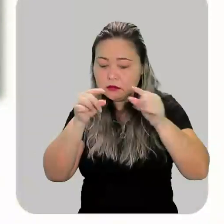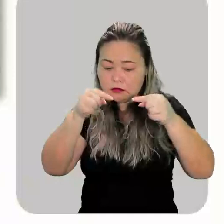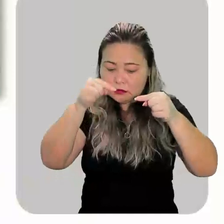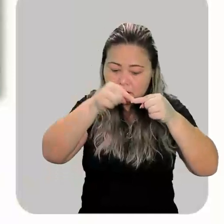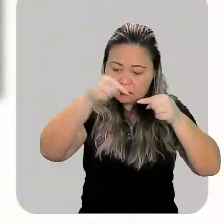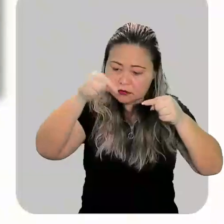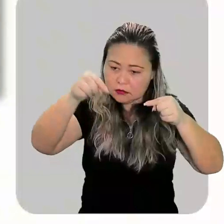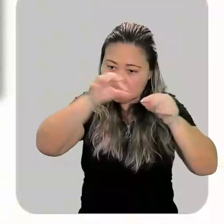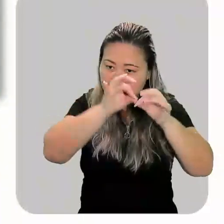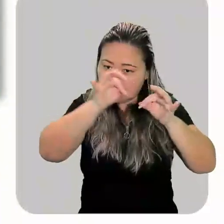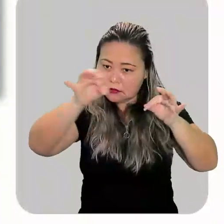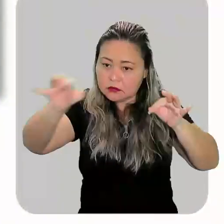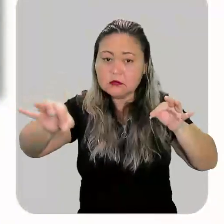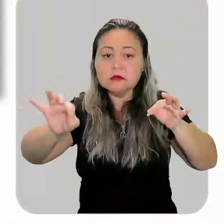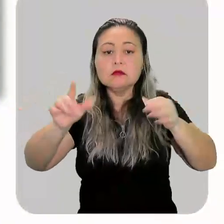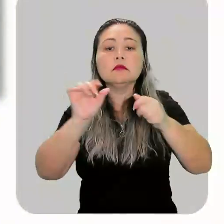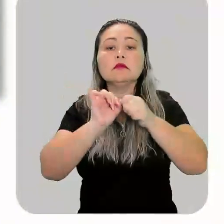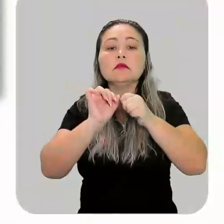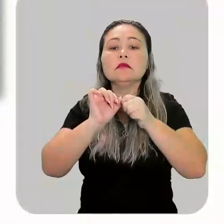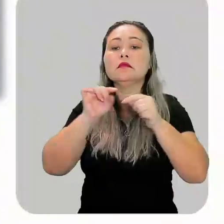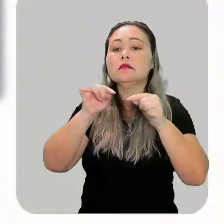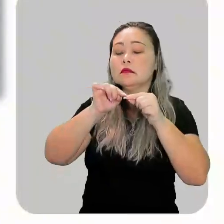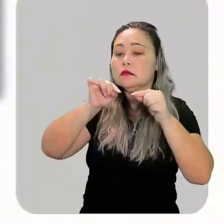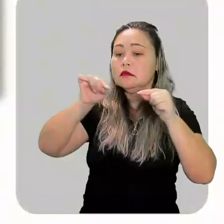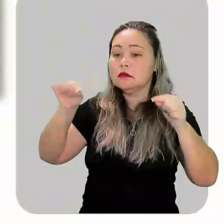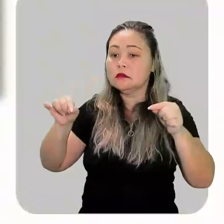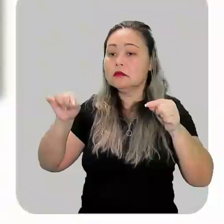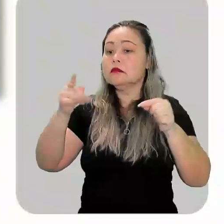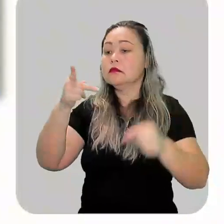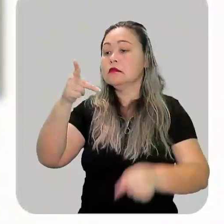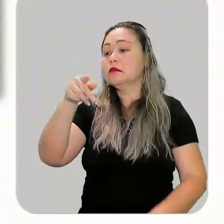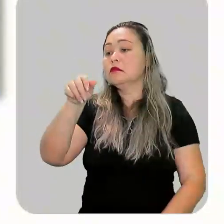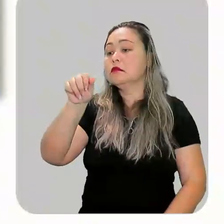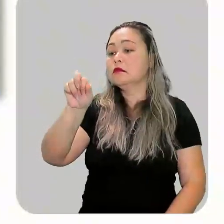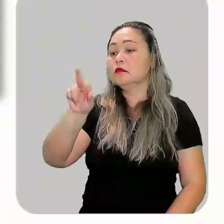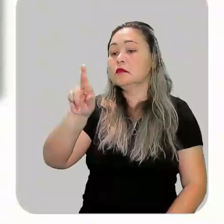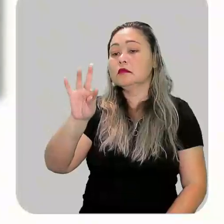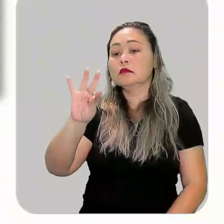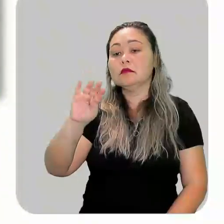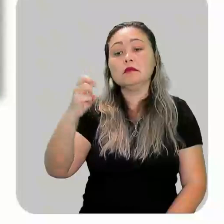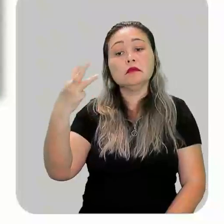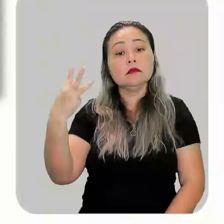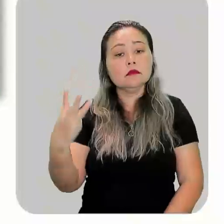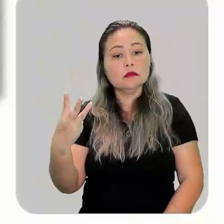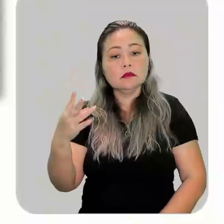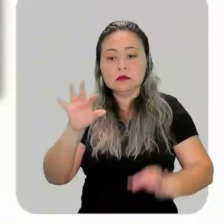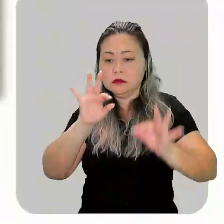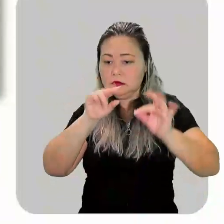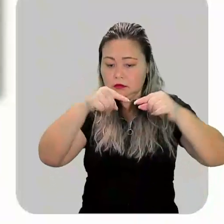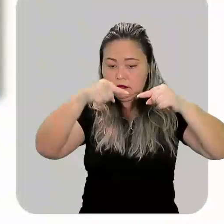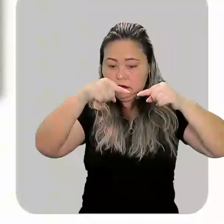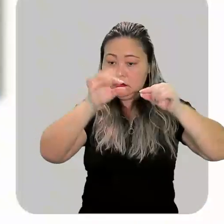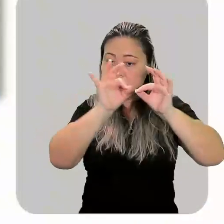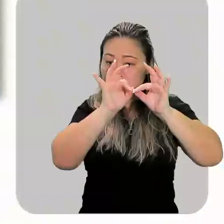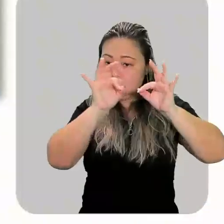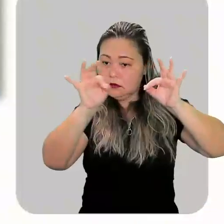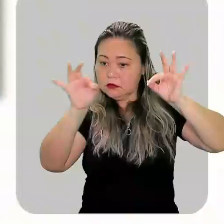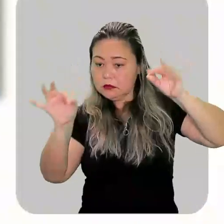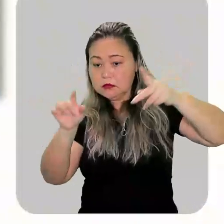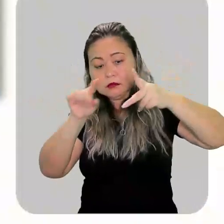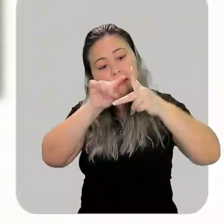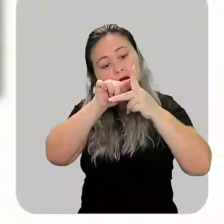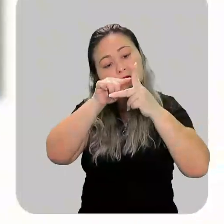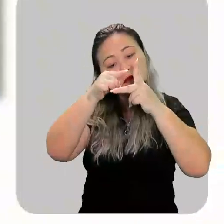alinhamento de 3 pontos, e o ponto e reta na sua parte 3, onde nós falamos de inclinação da reta,